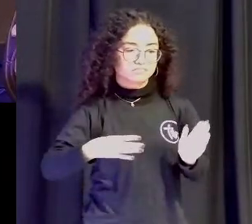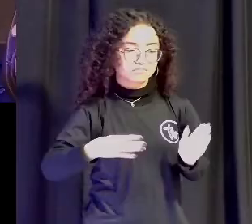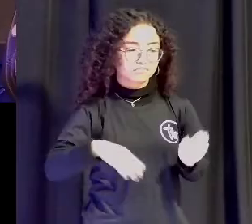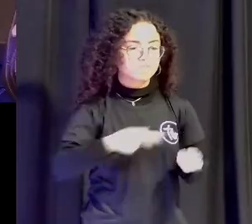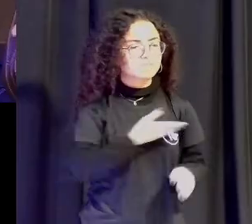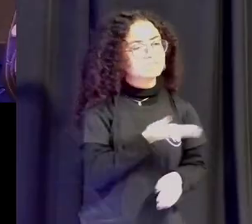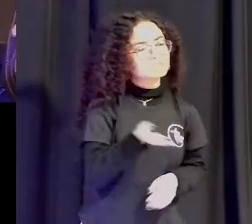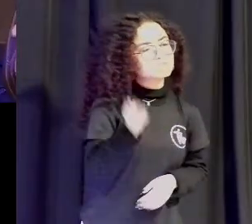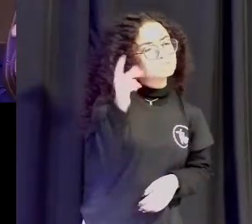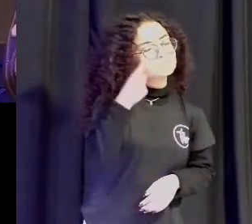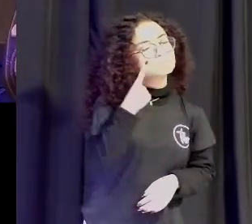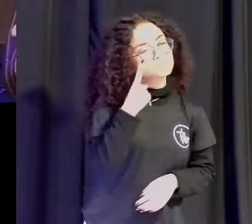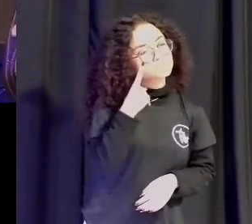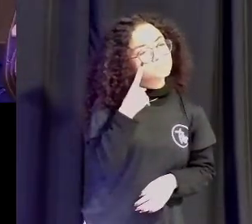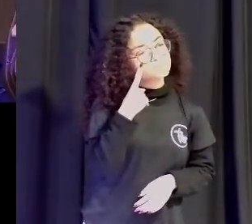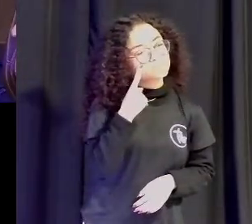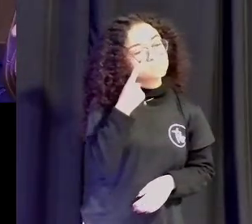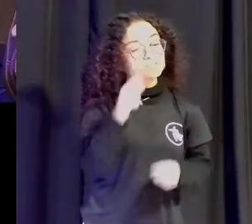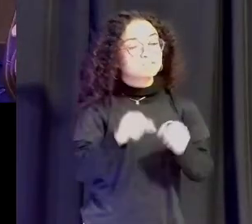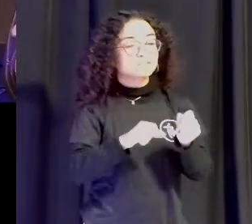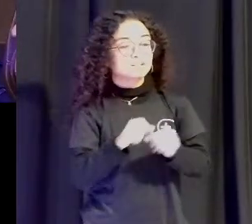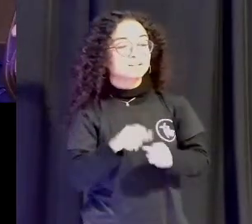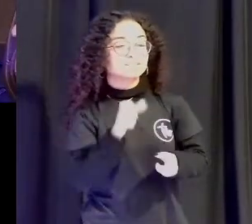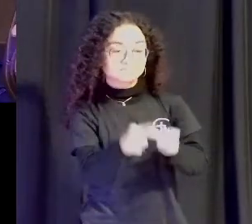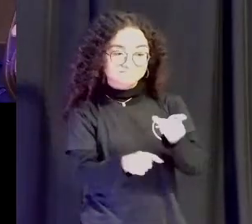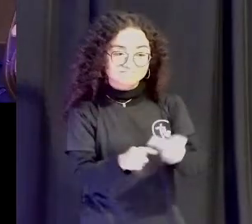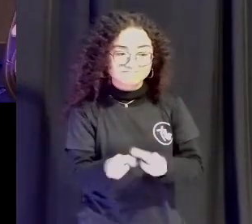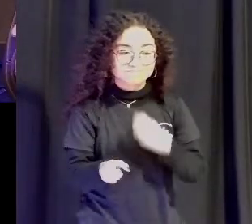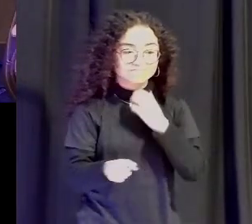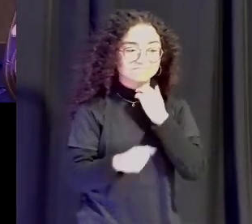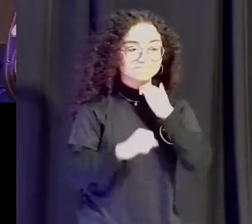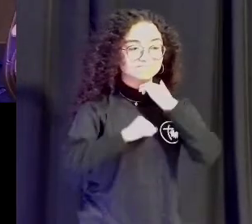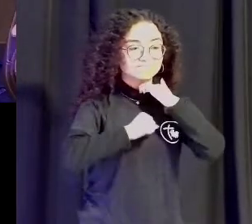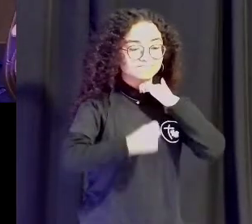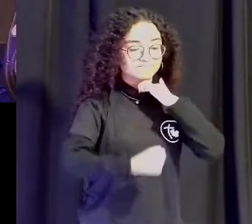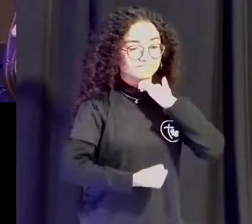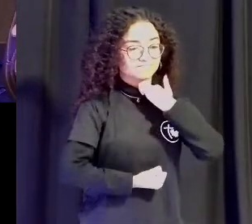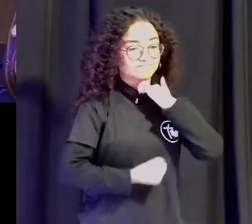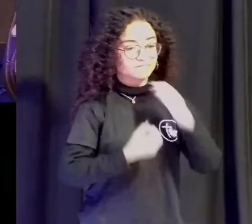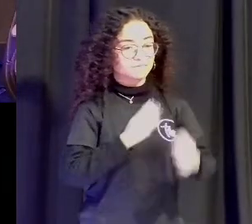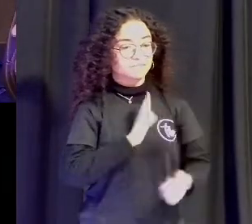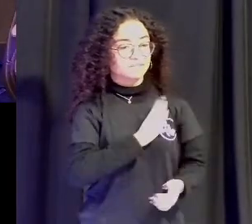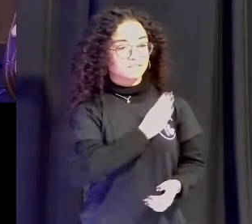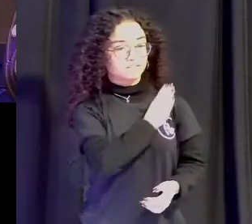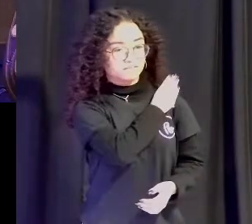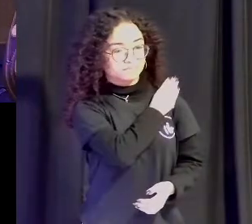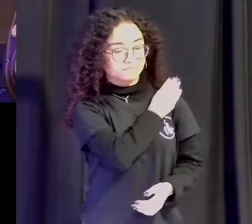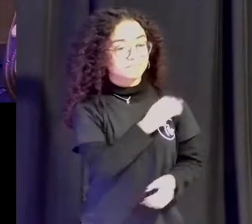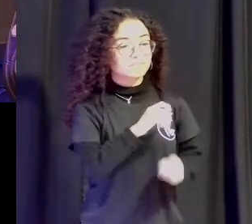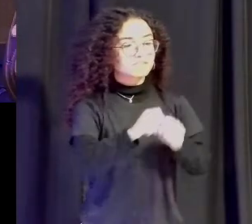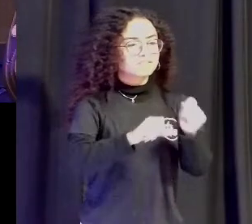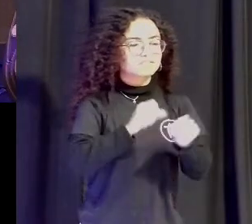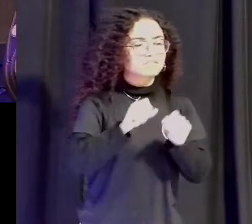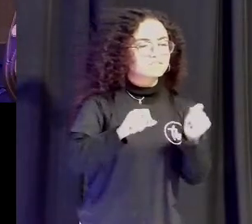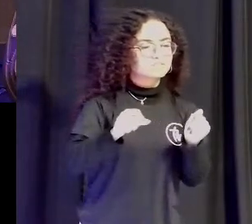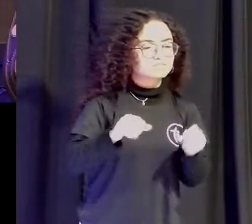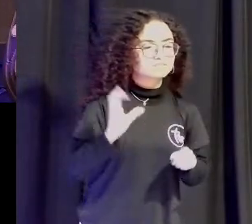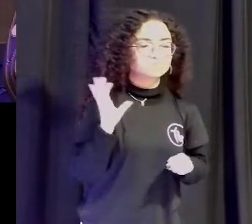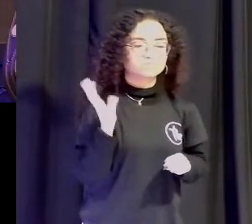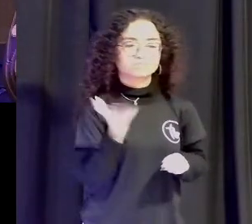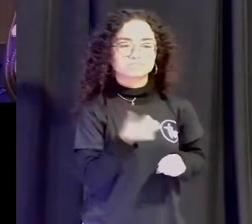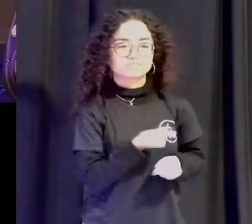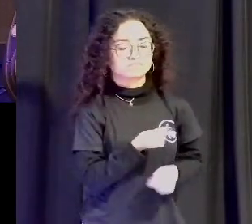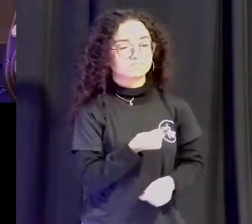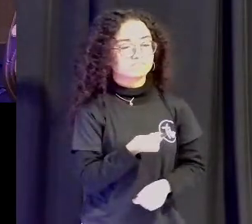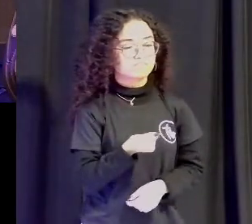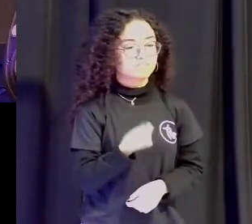verificar, eles compreenderam que aquilo era algo extraordinário, eles não tinham